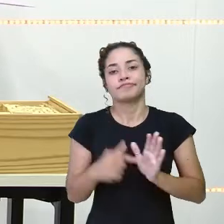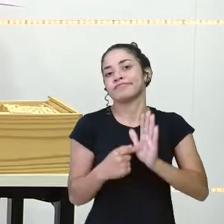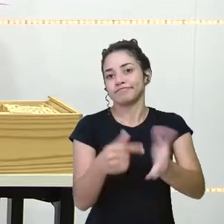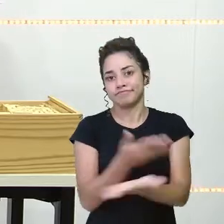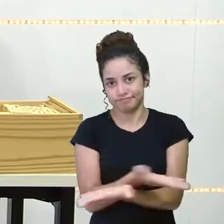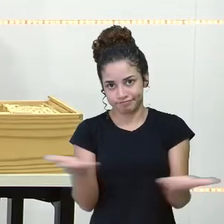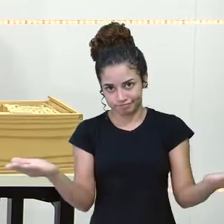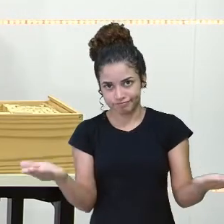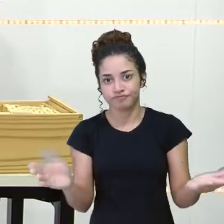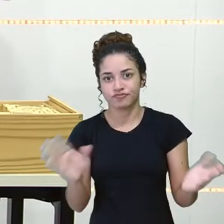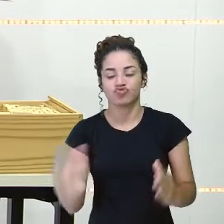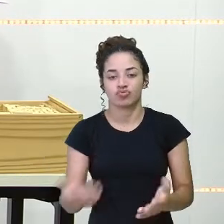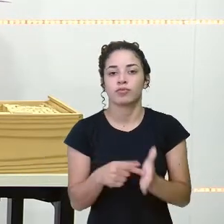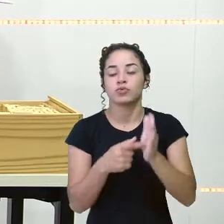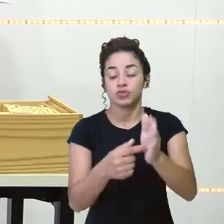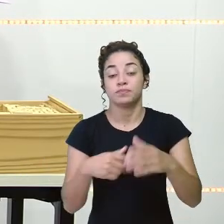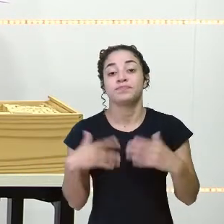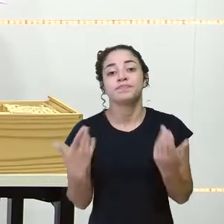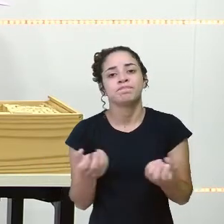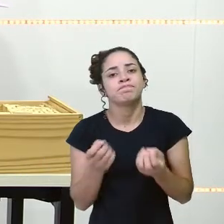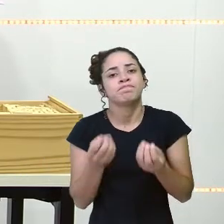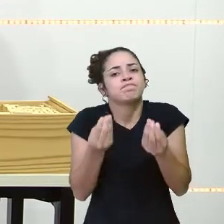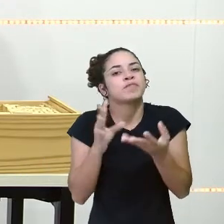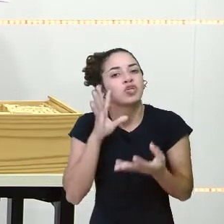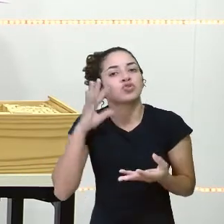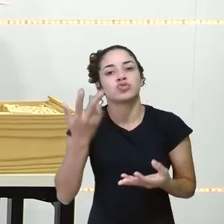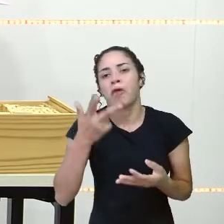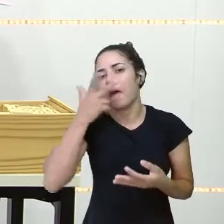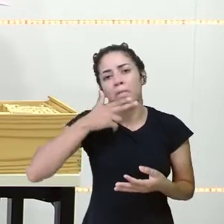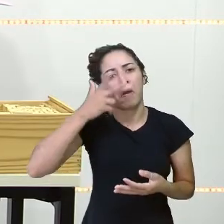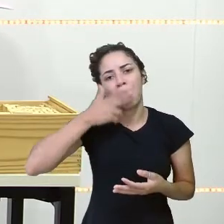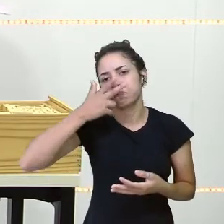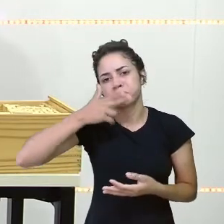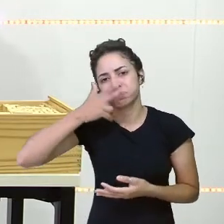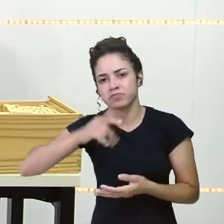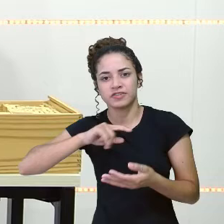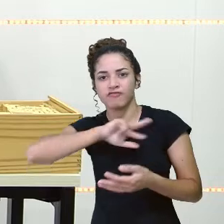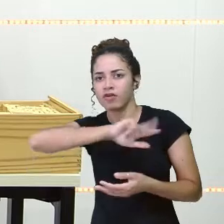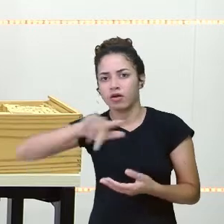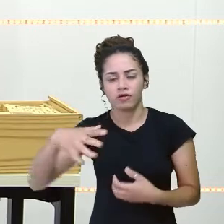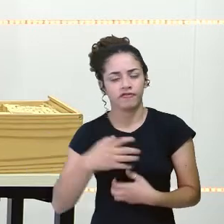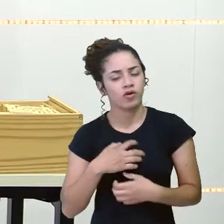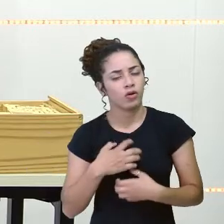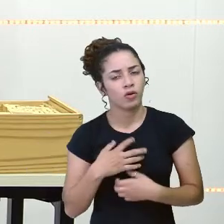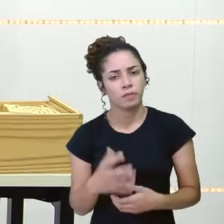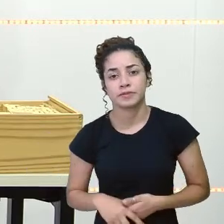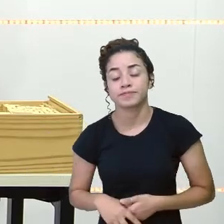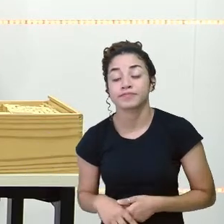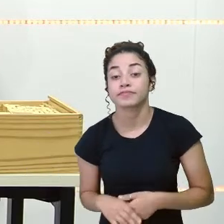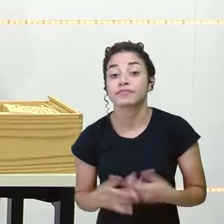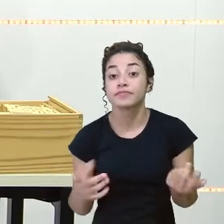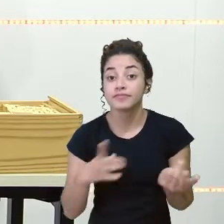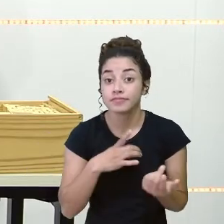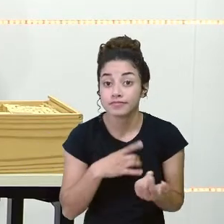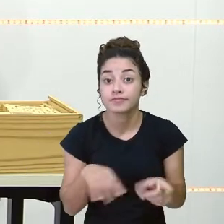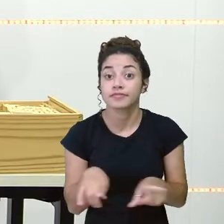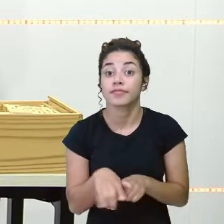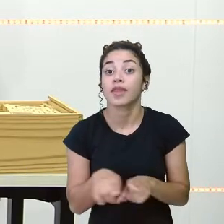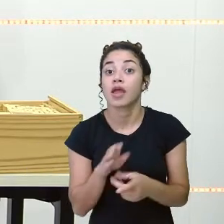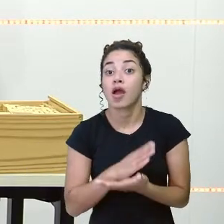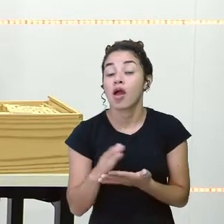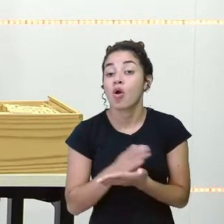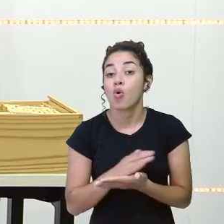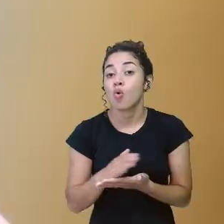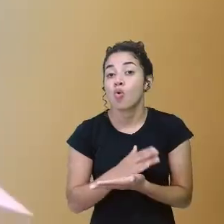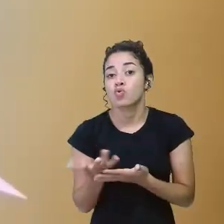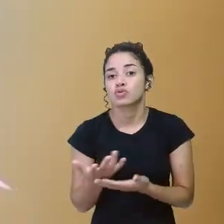aula, para resolver a mesma questão de diversas formas. E eu tenho aqui algumas situações, alguns cálculos.